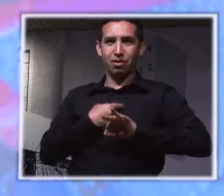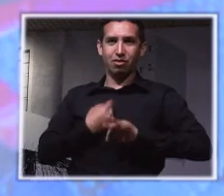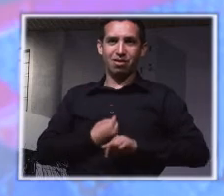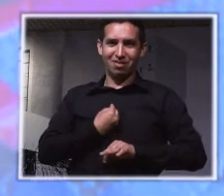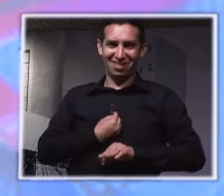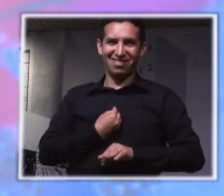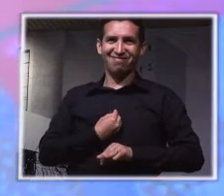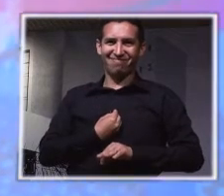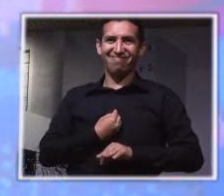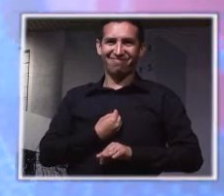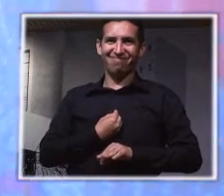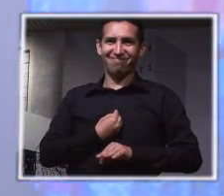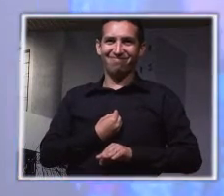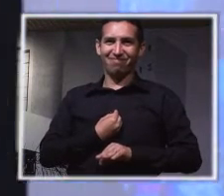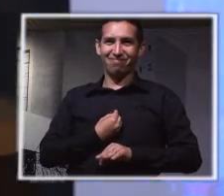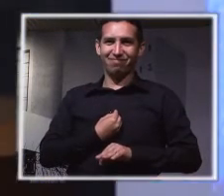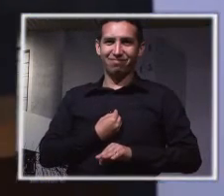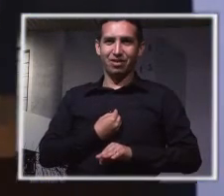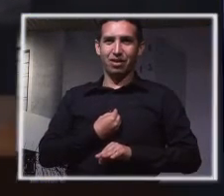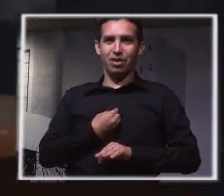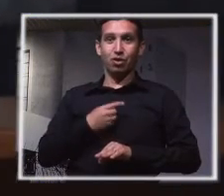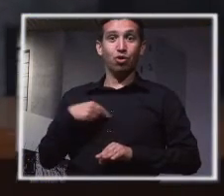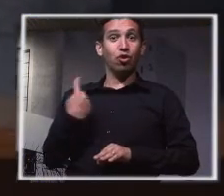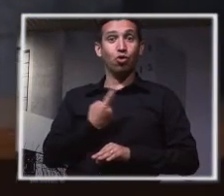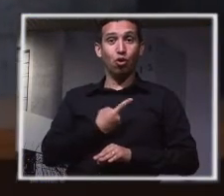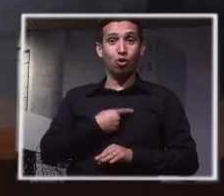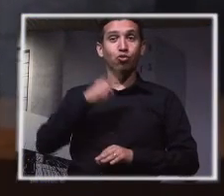e fazê-la no nosso cotidiano.